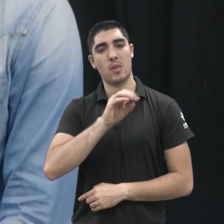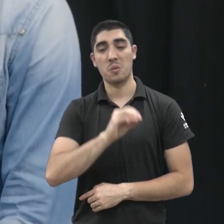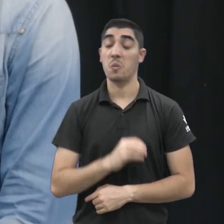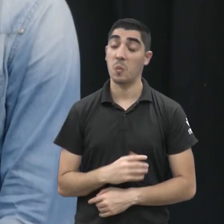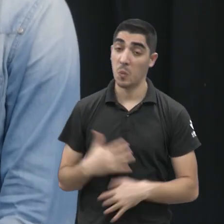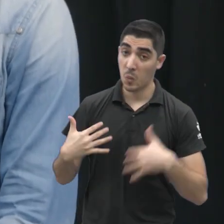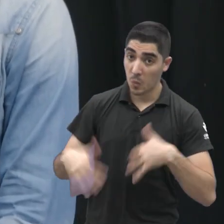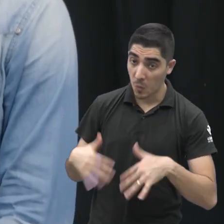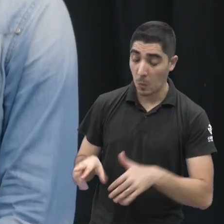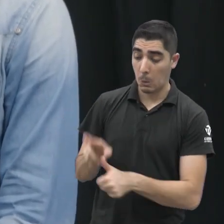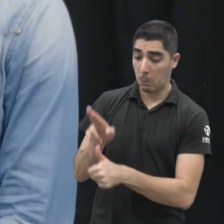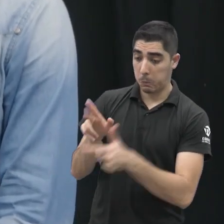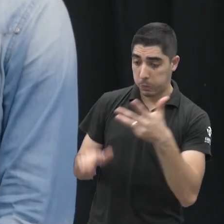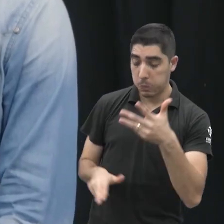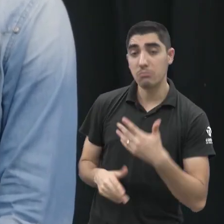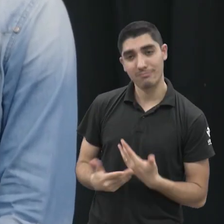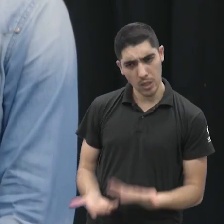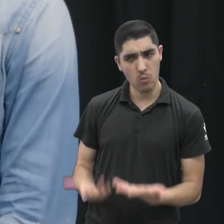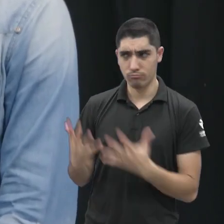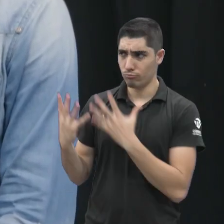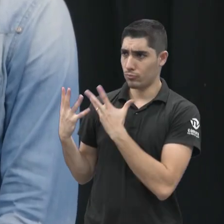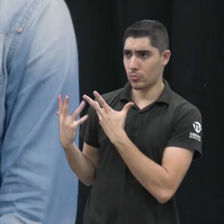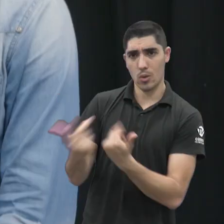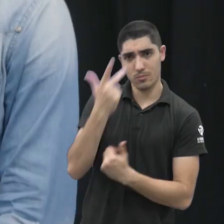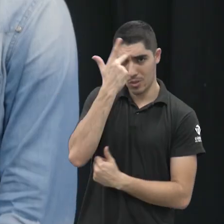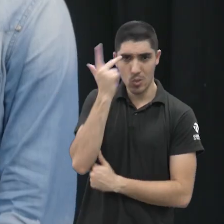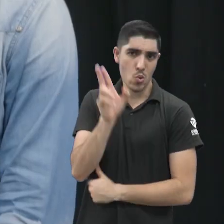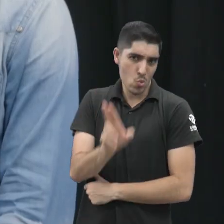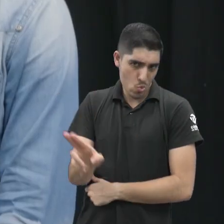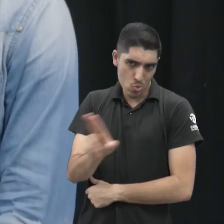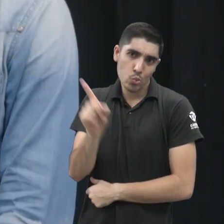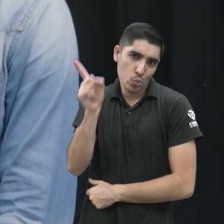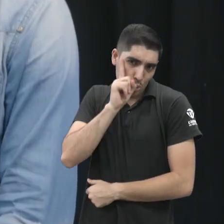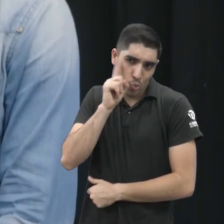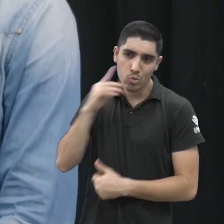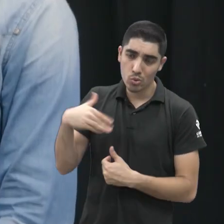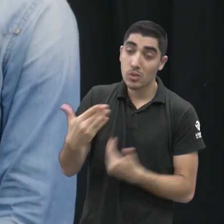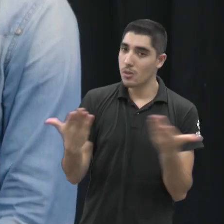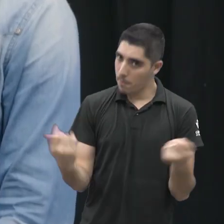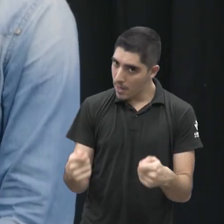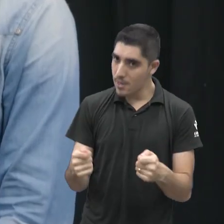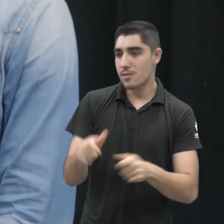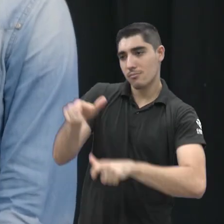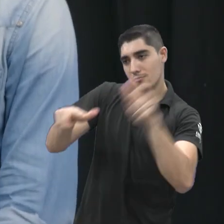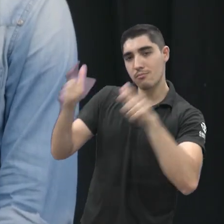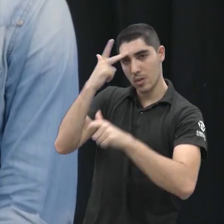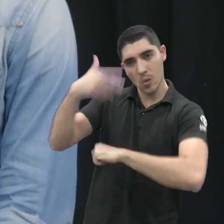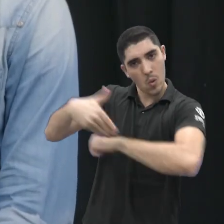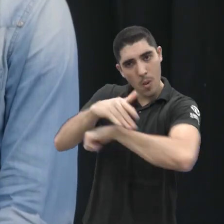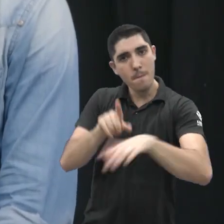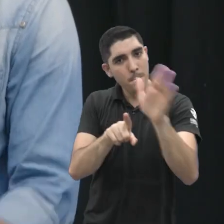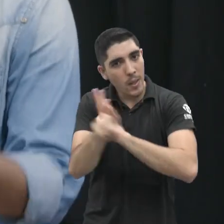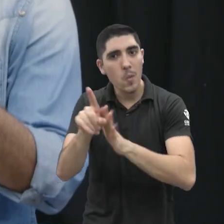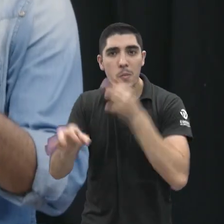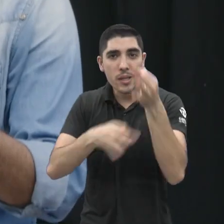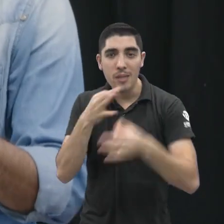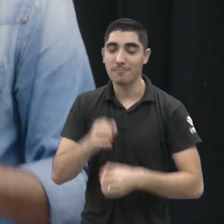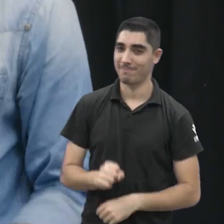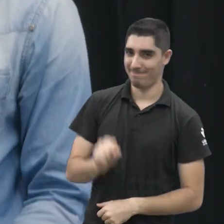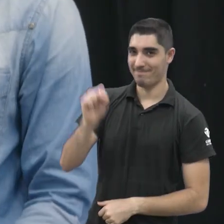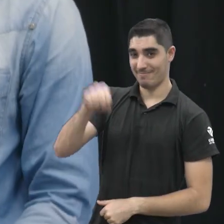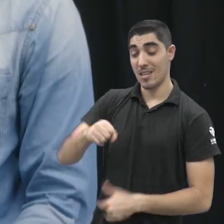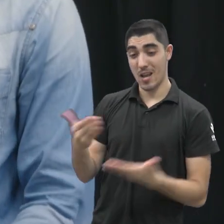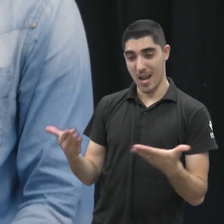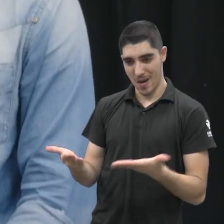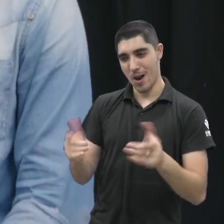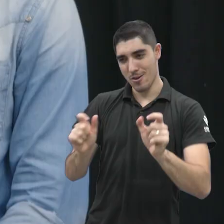que todo mundo usa todo dia, a gente tem que conversar com a galera para saber o que eles acham, né? É isso aí. No quadro Tá